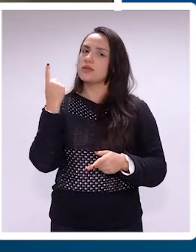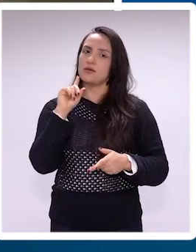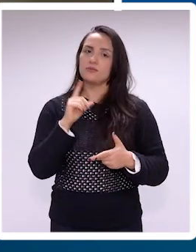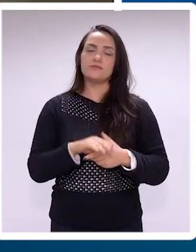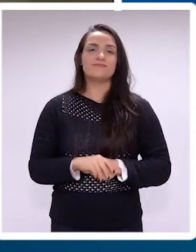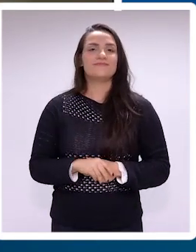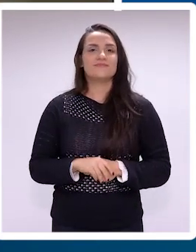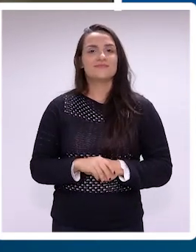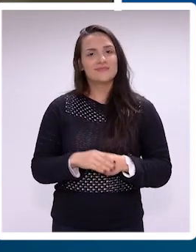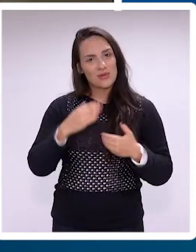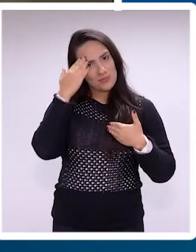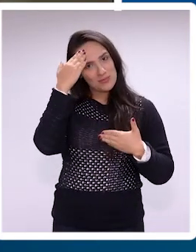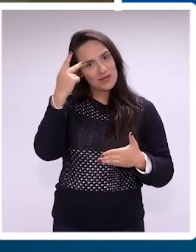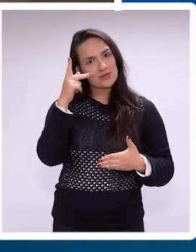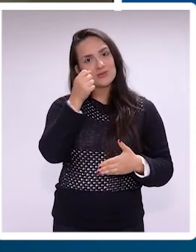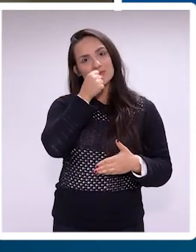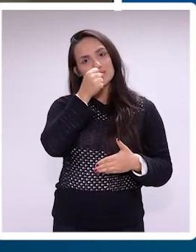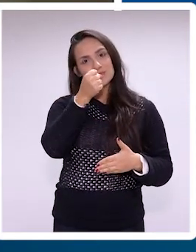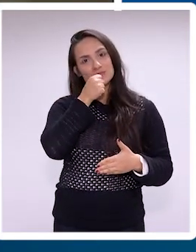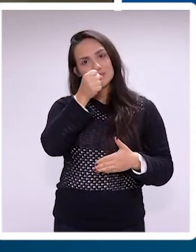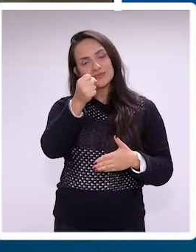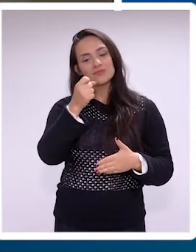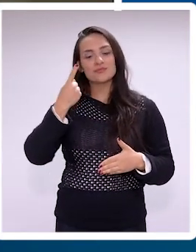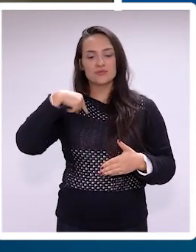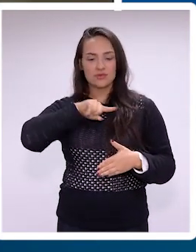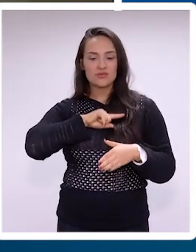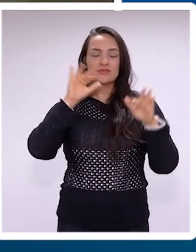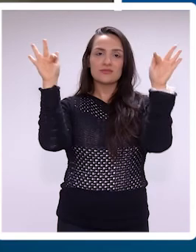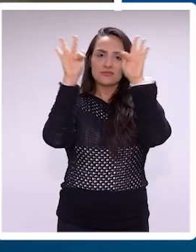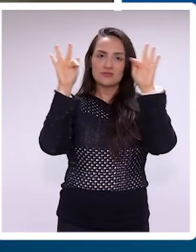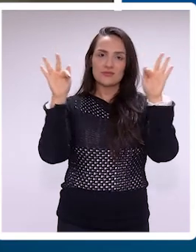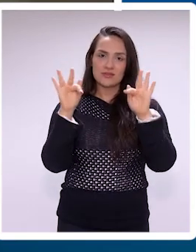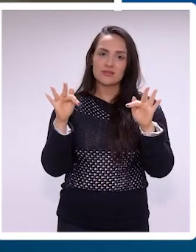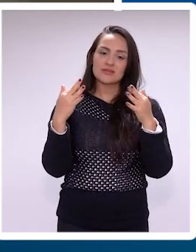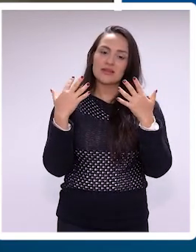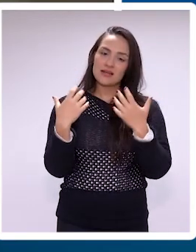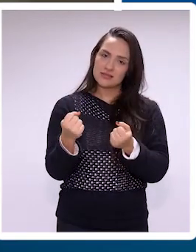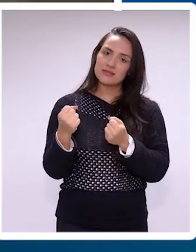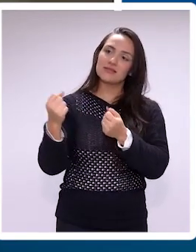recebê-lo. O senhor que há mais de 30 anos estuda, né, a mente humana.